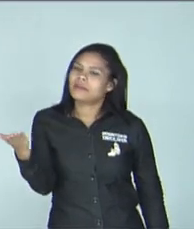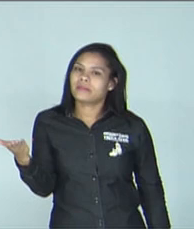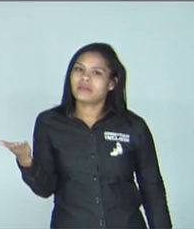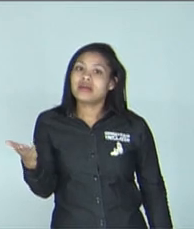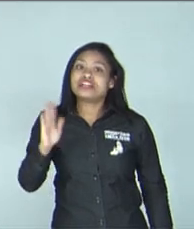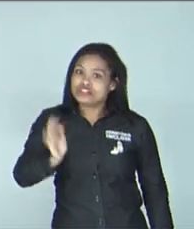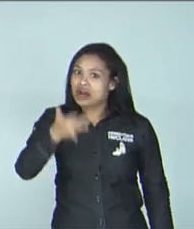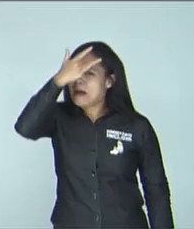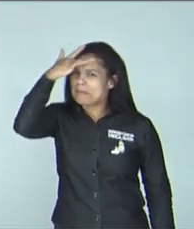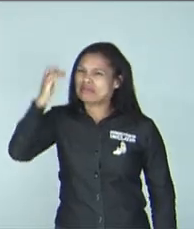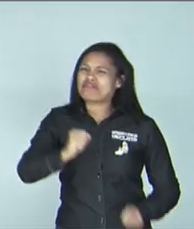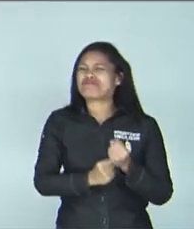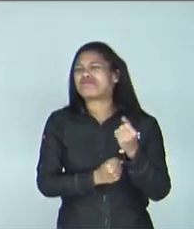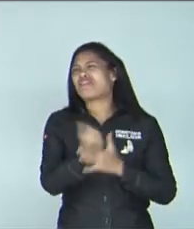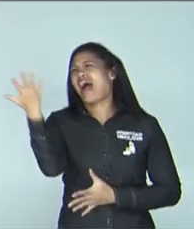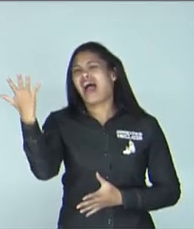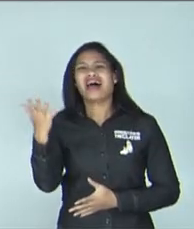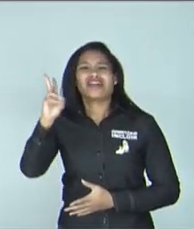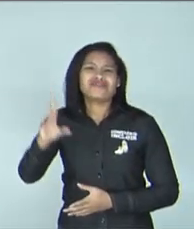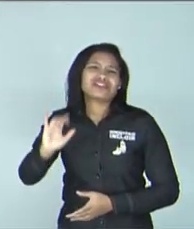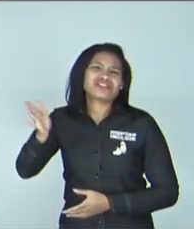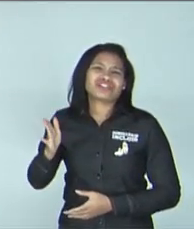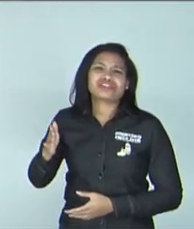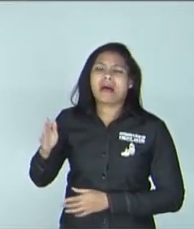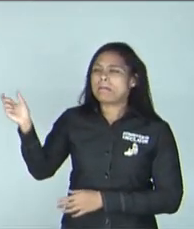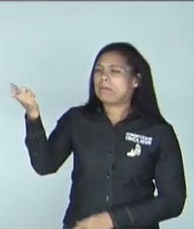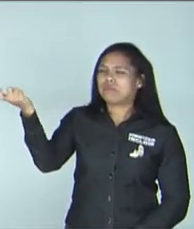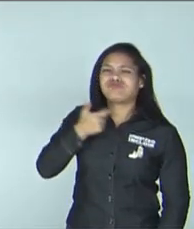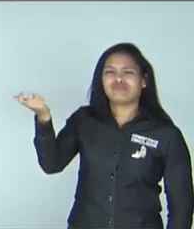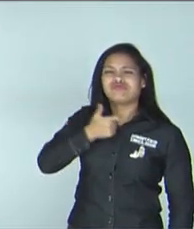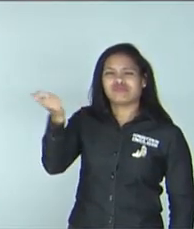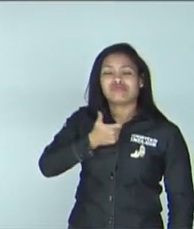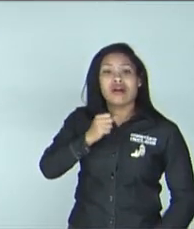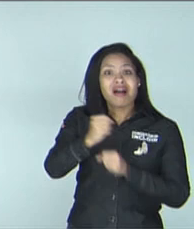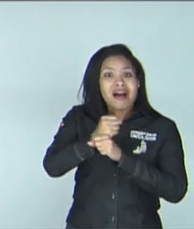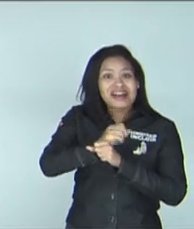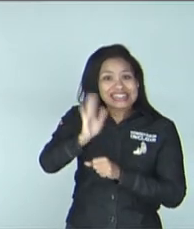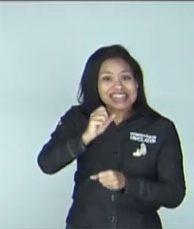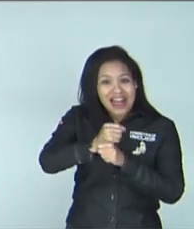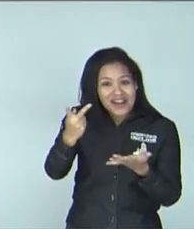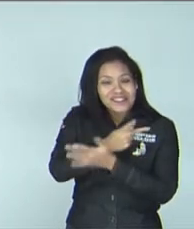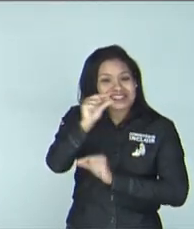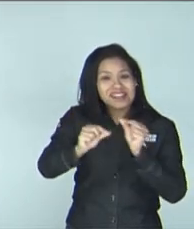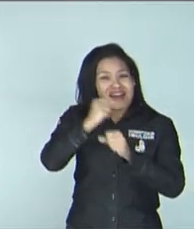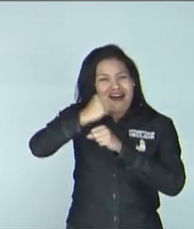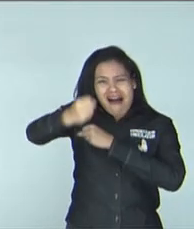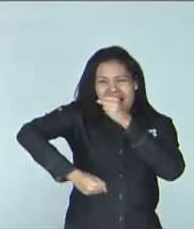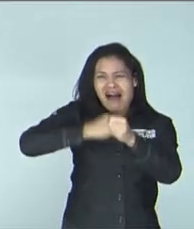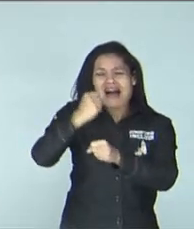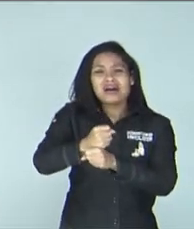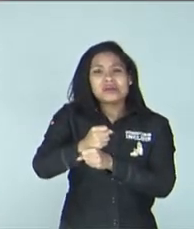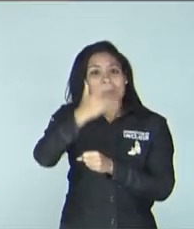gente já falou com a g mim agora o que tem de gente que falou de mim anos depois veio aqui pedir perdão aqui também até muito tá é